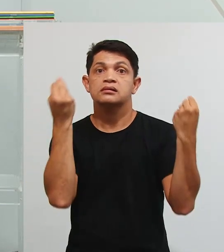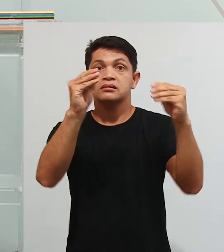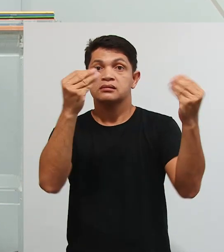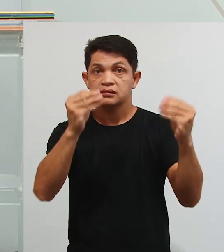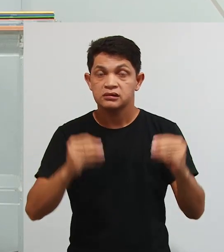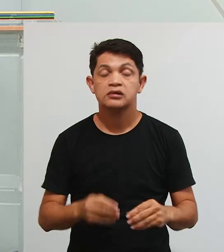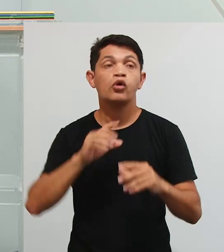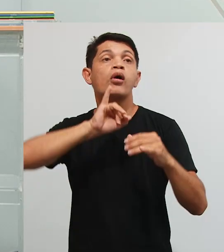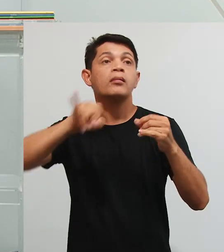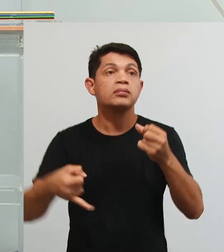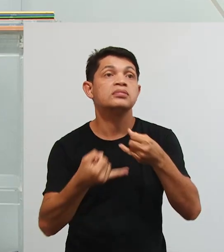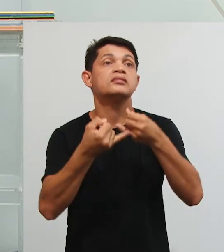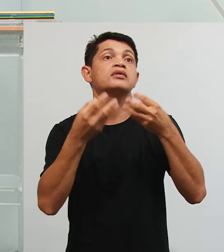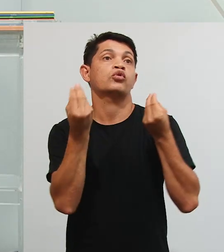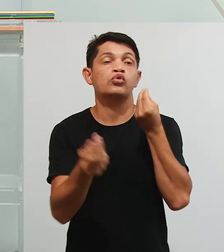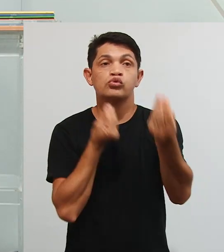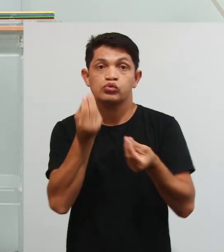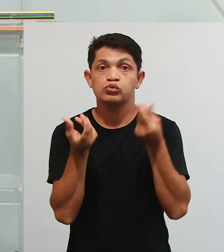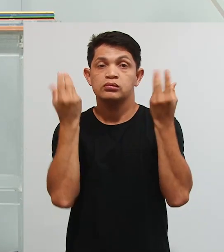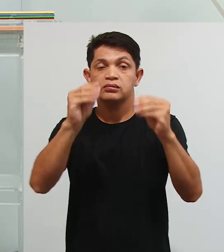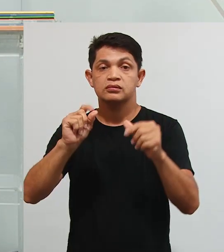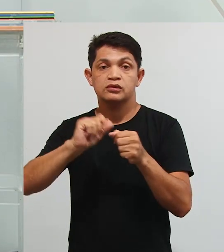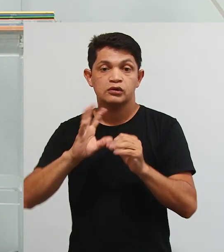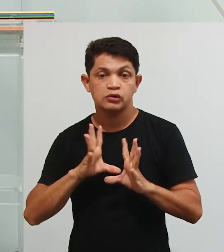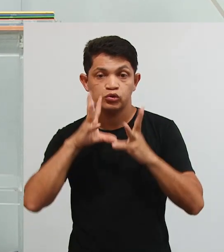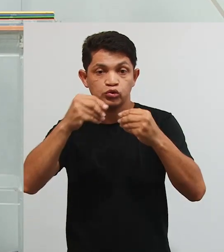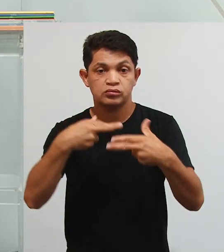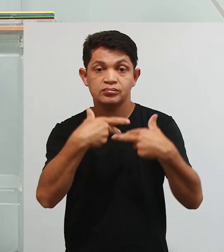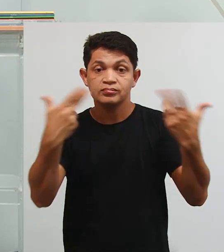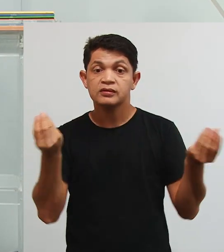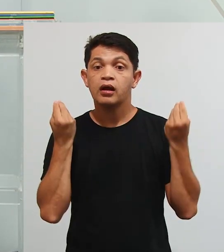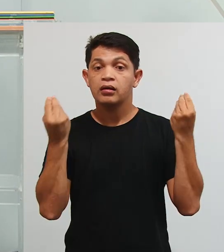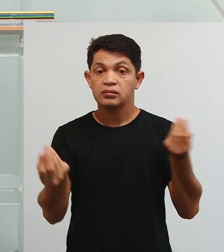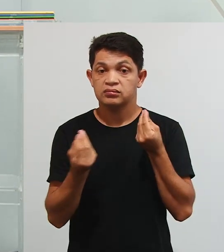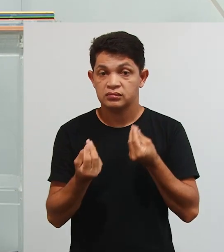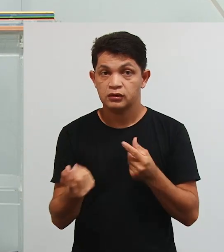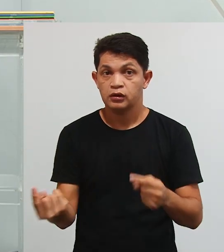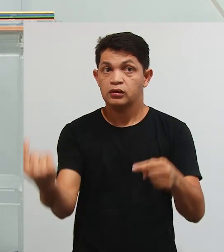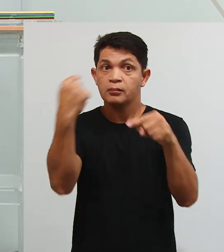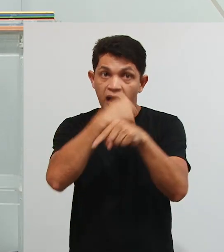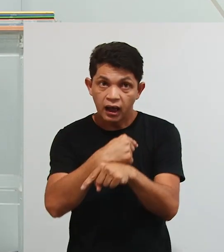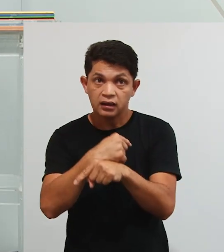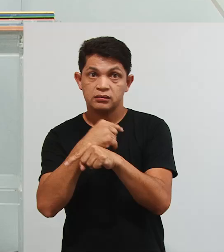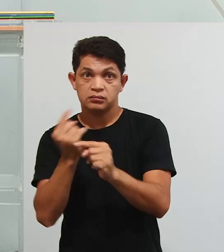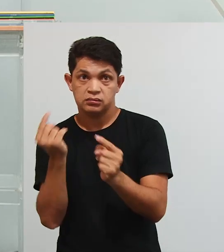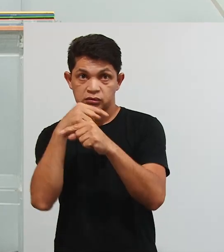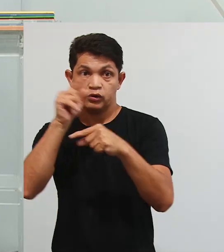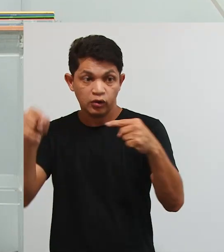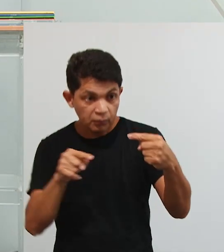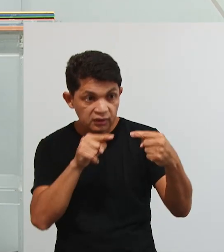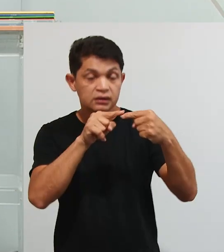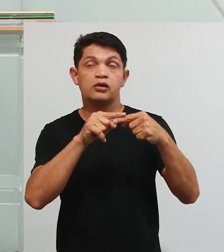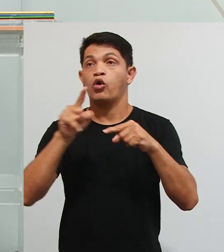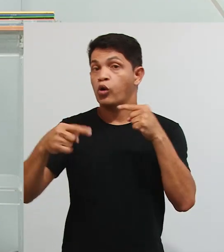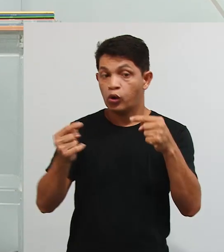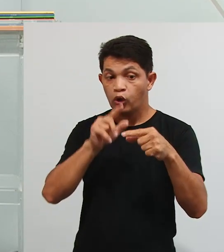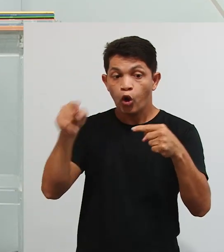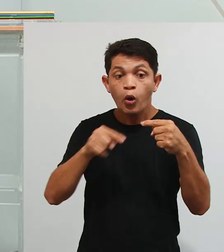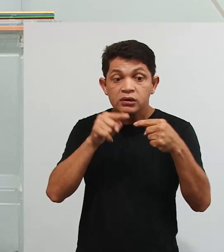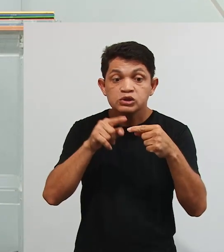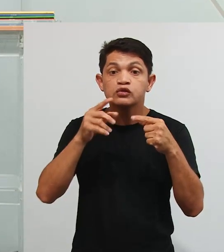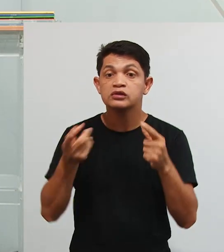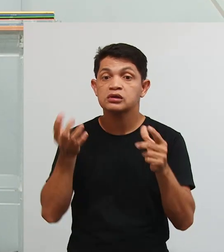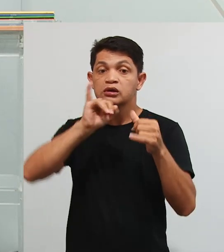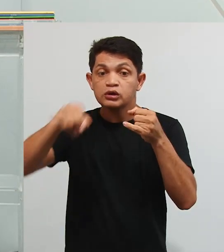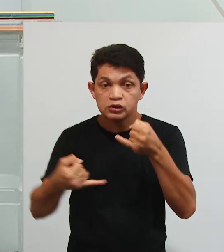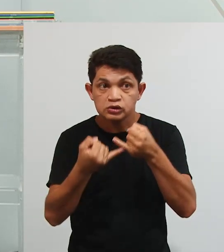quê, que é a justificativa. Você vai fazer isso para... Aliás, é o contrário, né? O objetivo é para quê e a